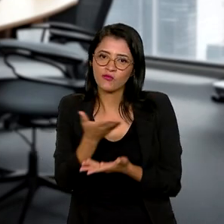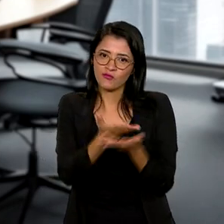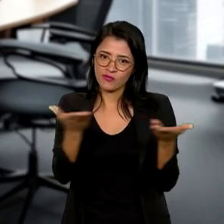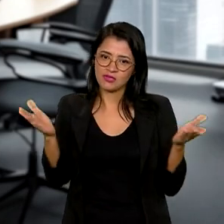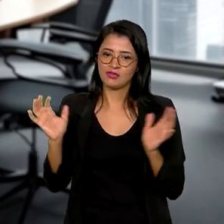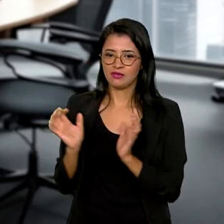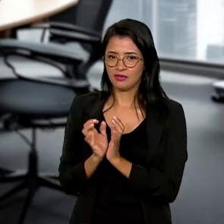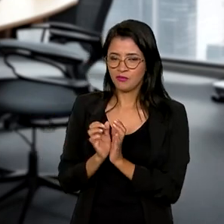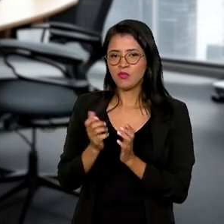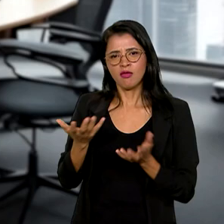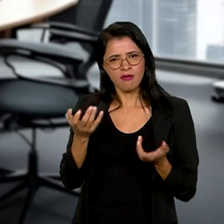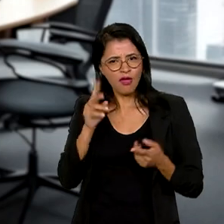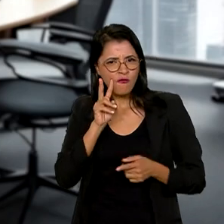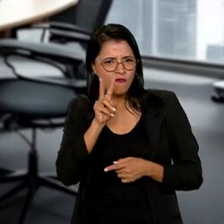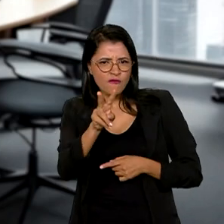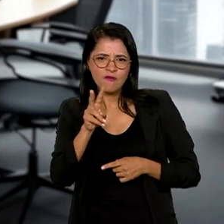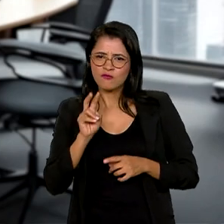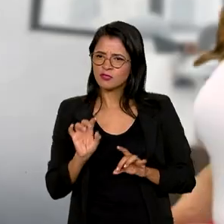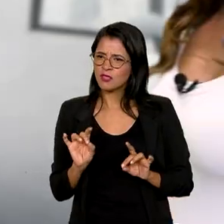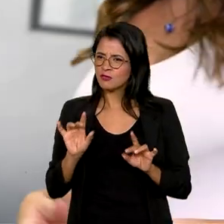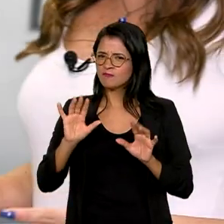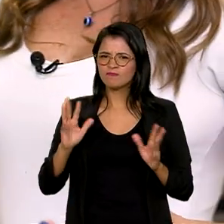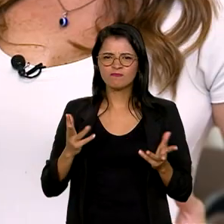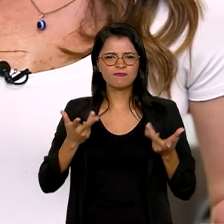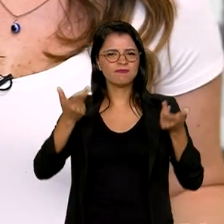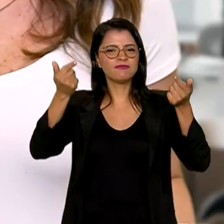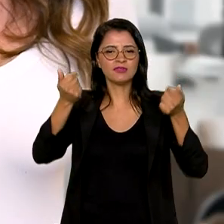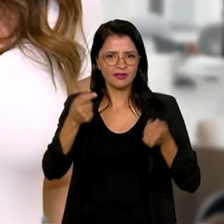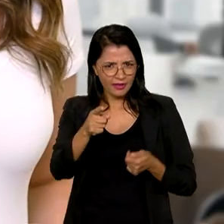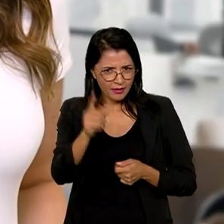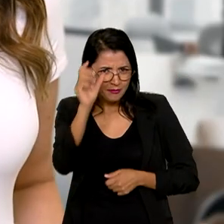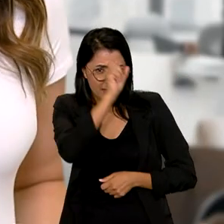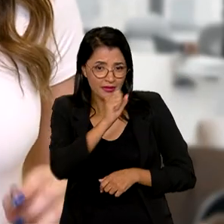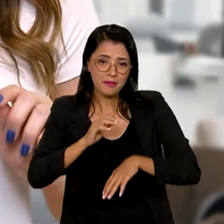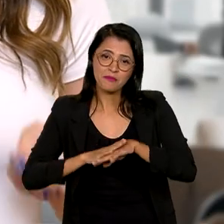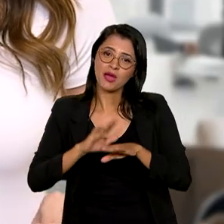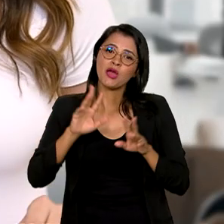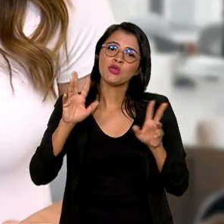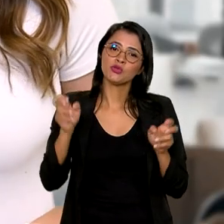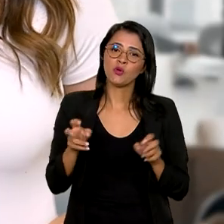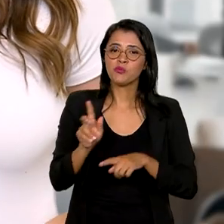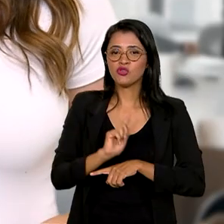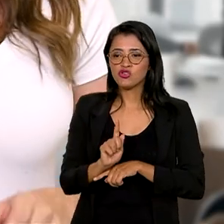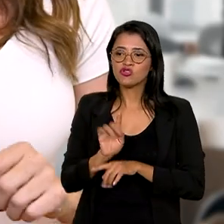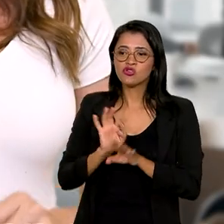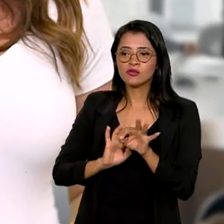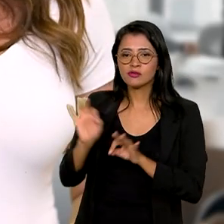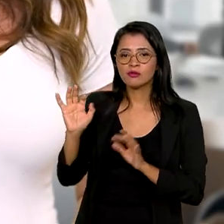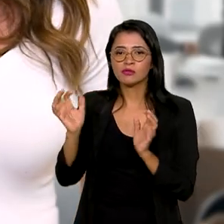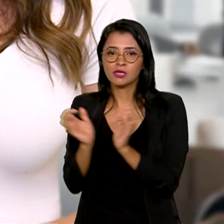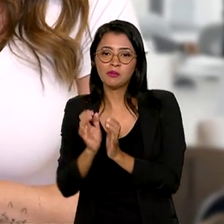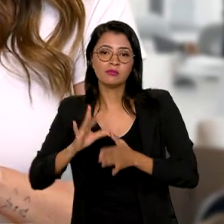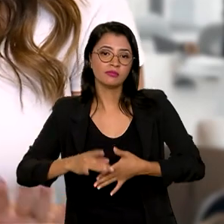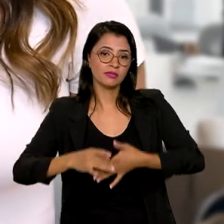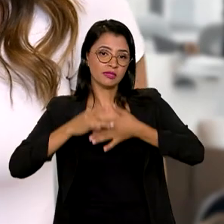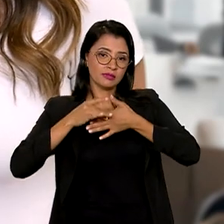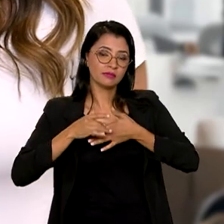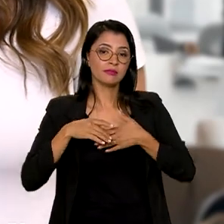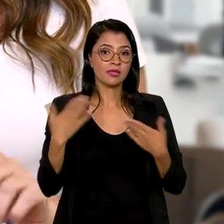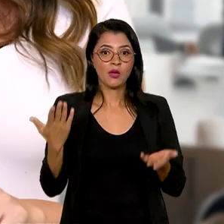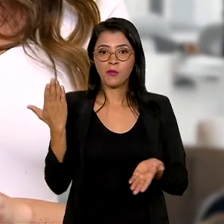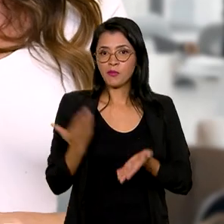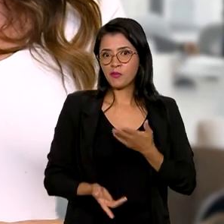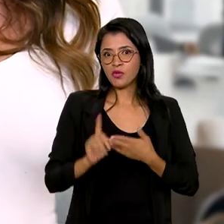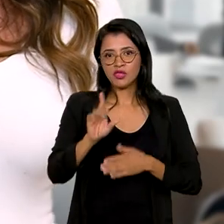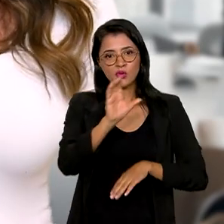desta equipe. Quero vê-los brilhar. Quer aprender mais sobre gestão de equipes e liderança? Então não